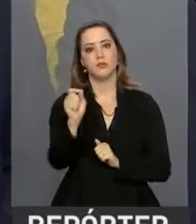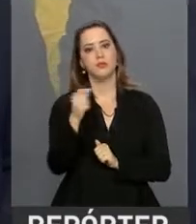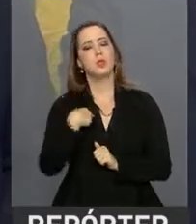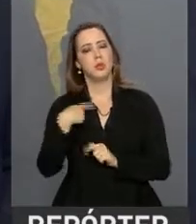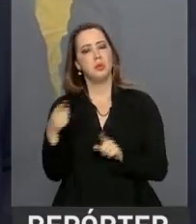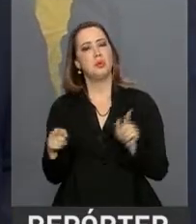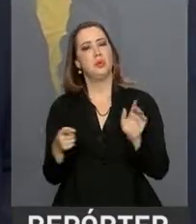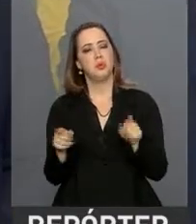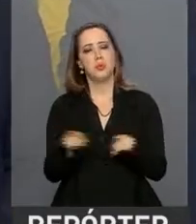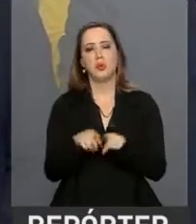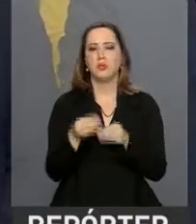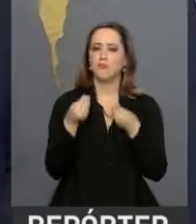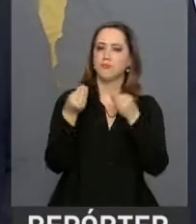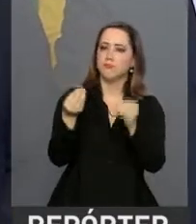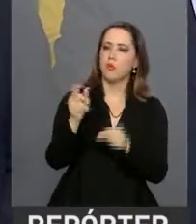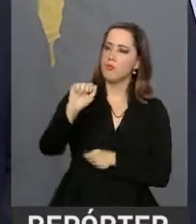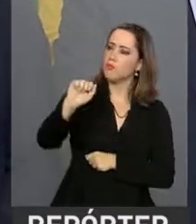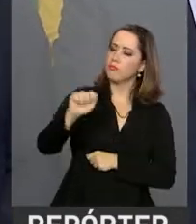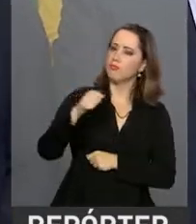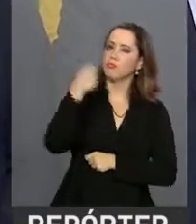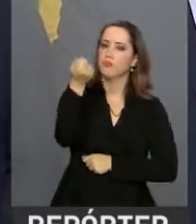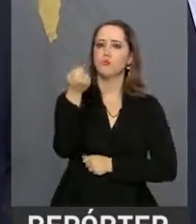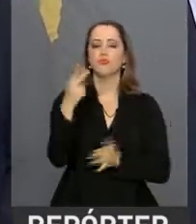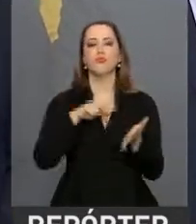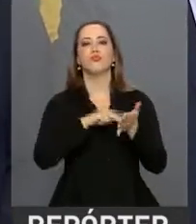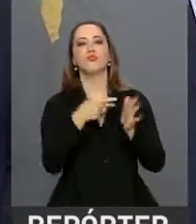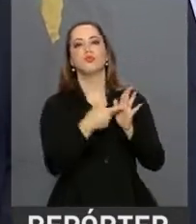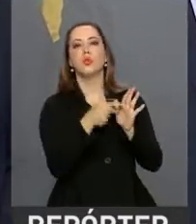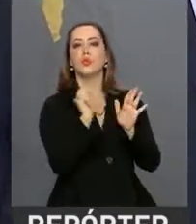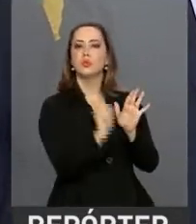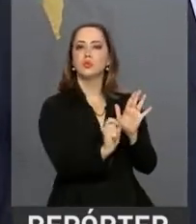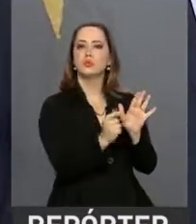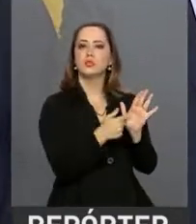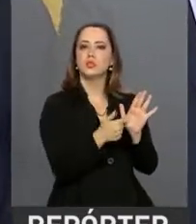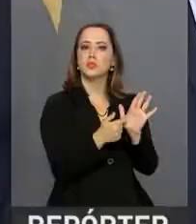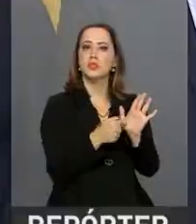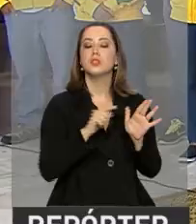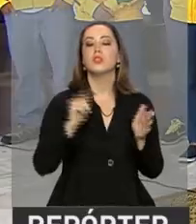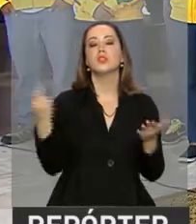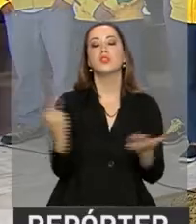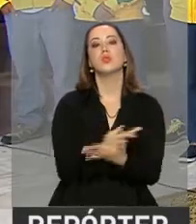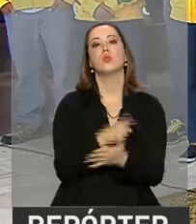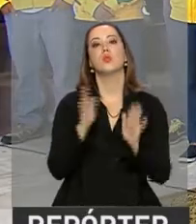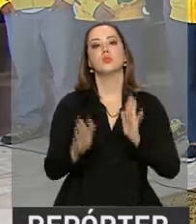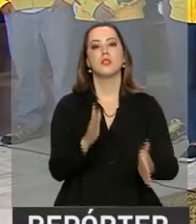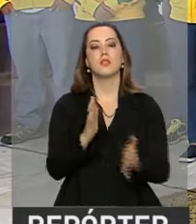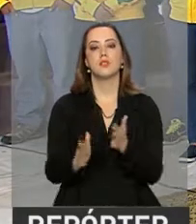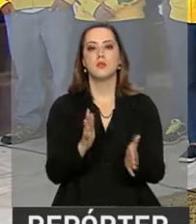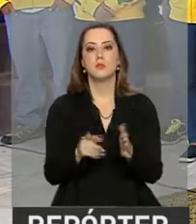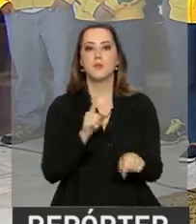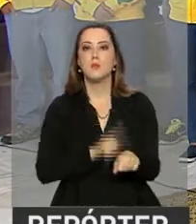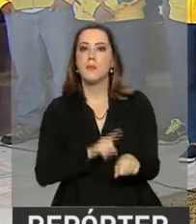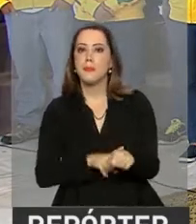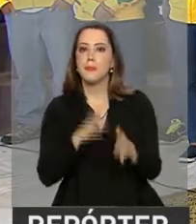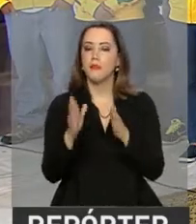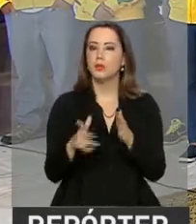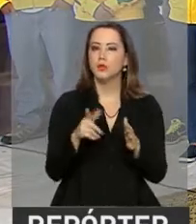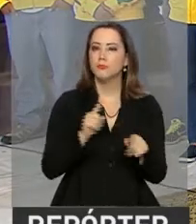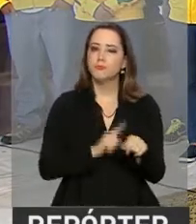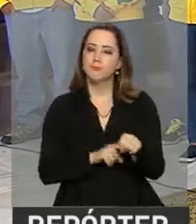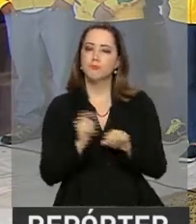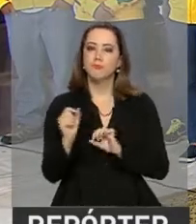registrar simbologia neste momento em que se dão as olimpíadas no rio de janeiro em um momento